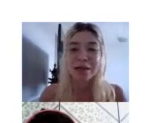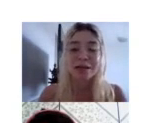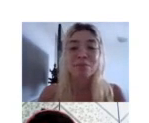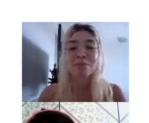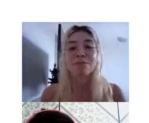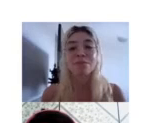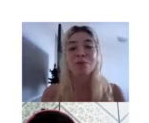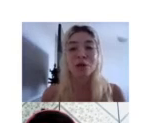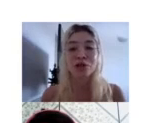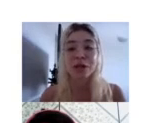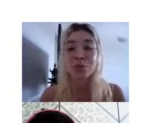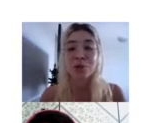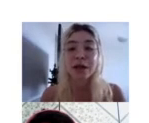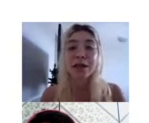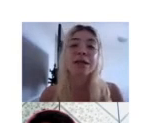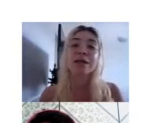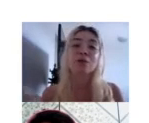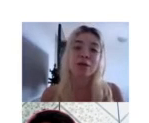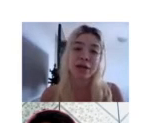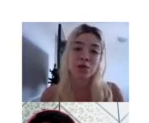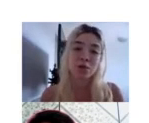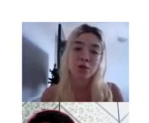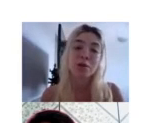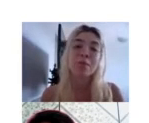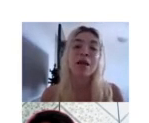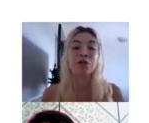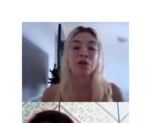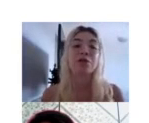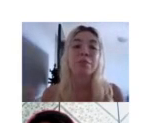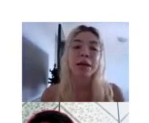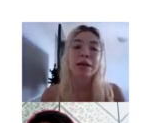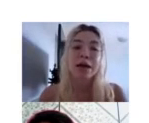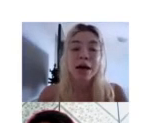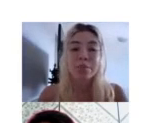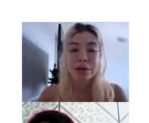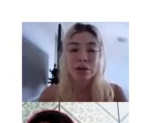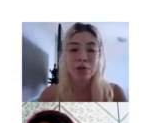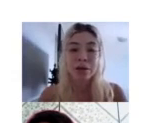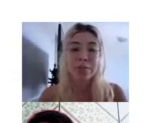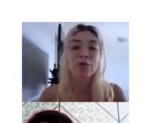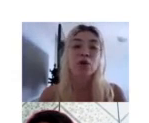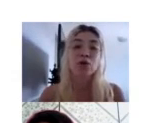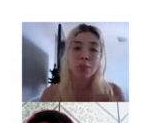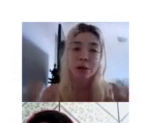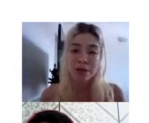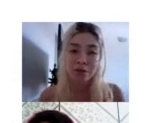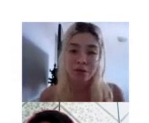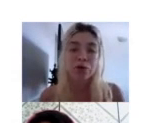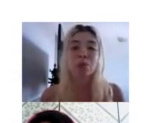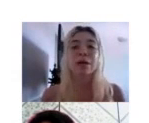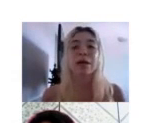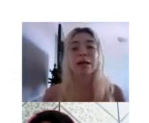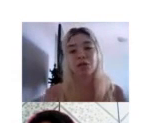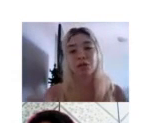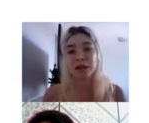muito bacana, uma atividade muito bacana. E no Congresso UFBA, a gente também apresentou um trabalho sobre esse